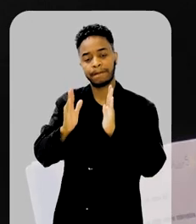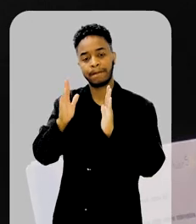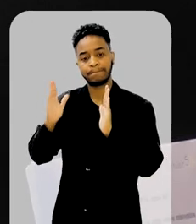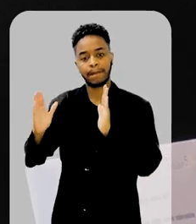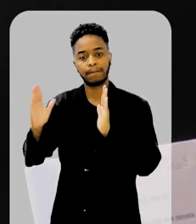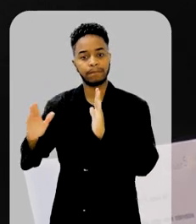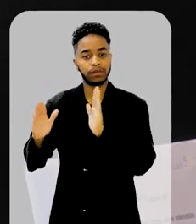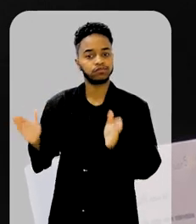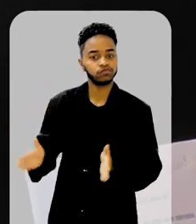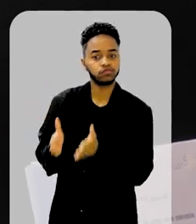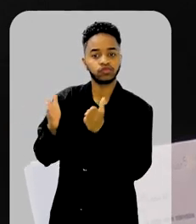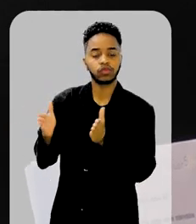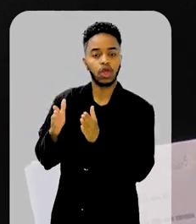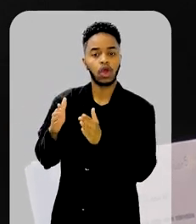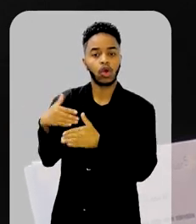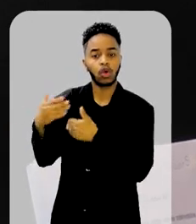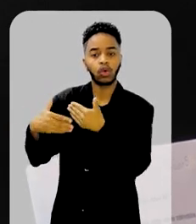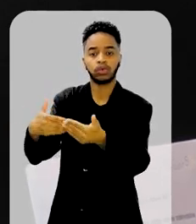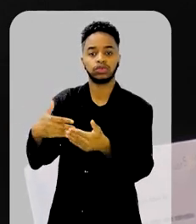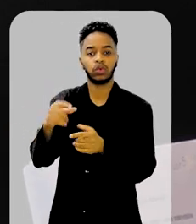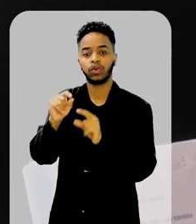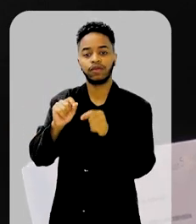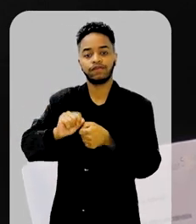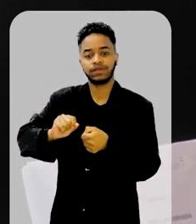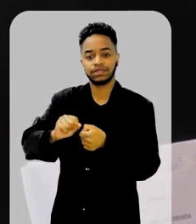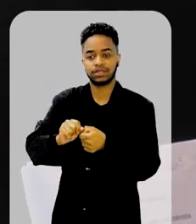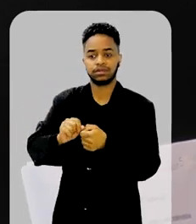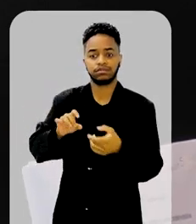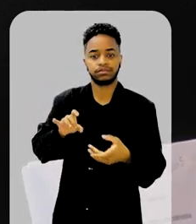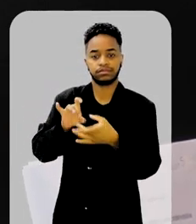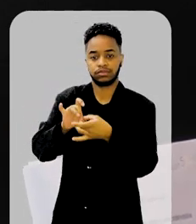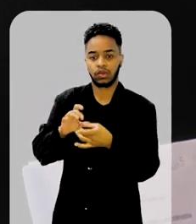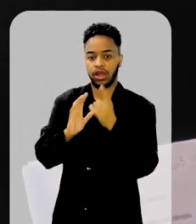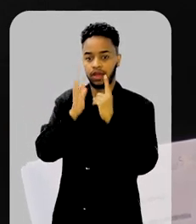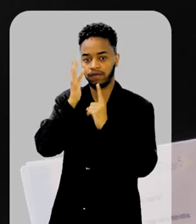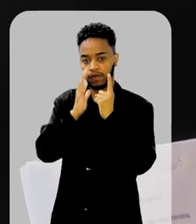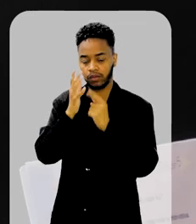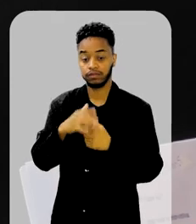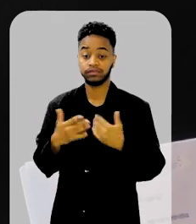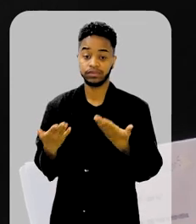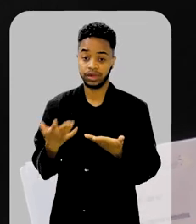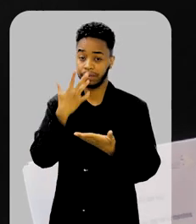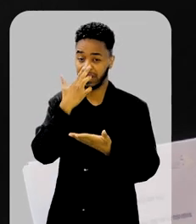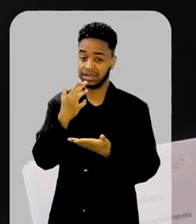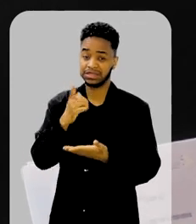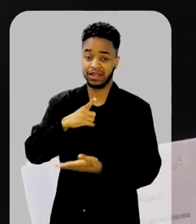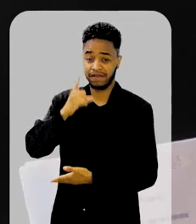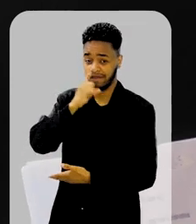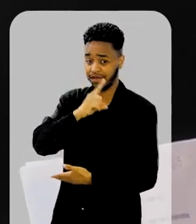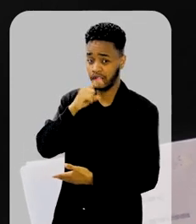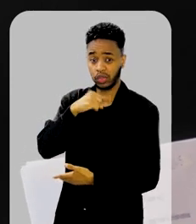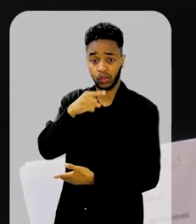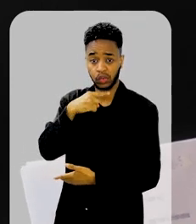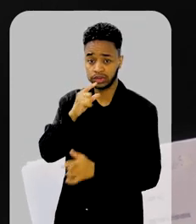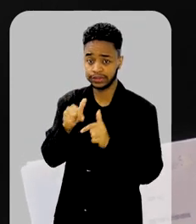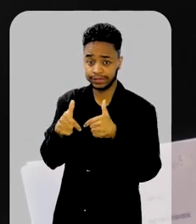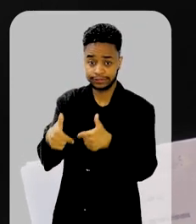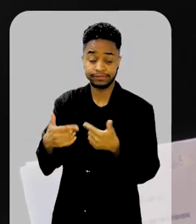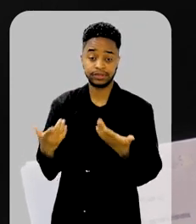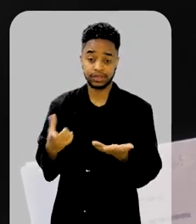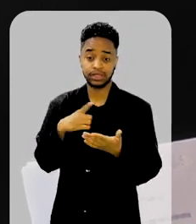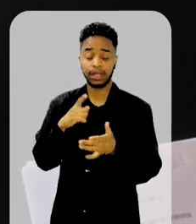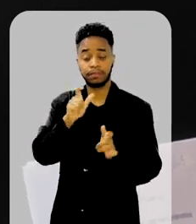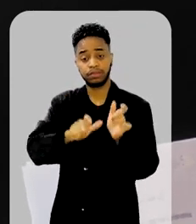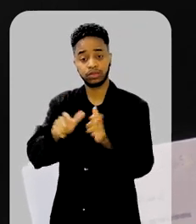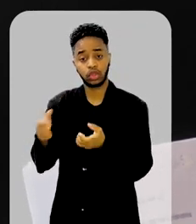e processos que são formadoras dessa construção dos afazeres de um direç diretores do carnaval então fica um espaço Eles não conseguem preencher